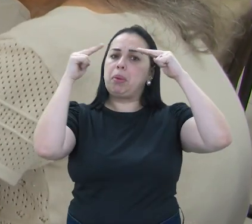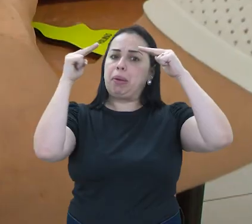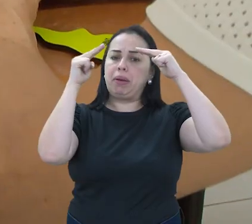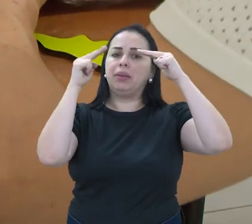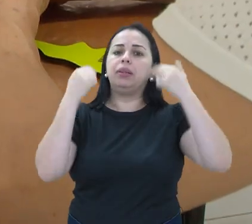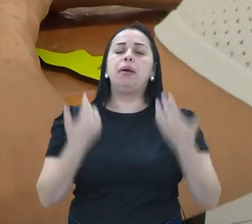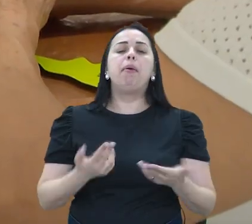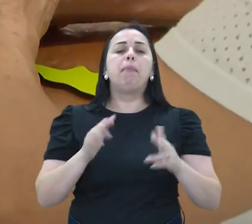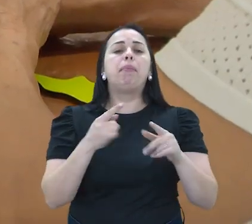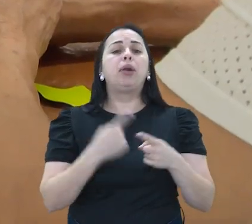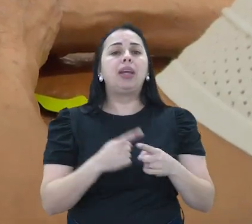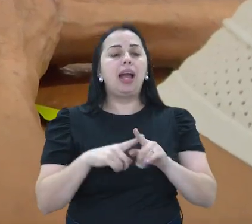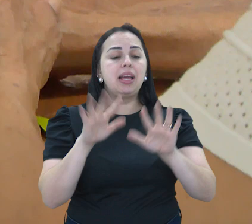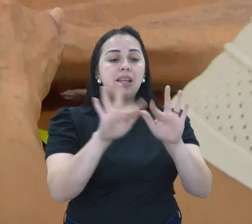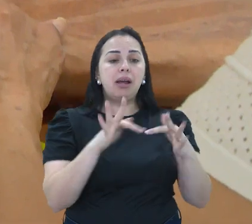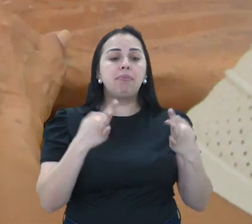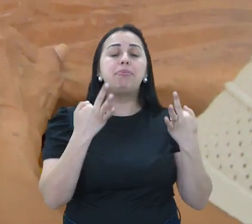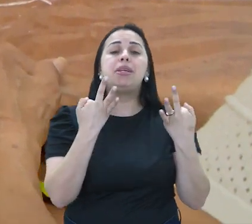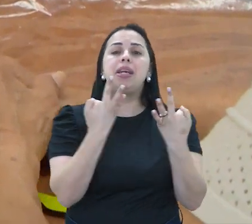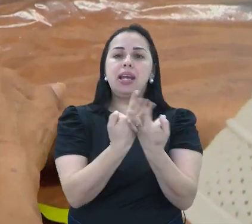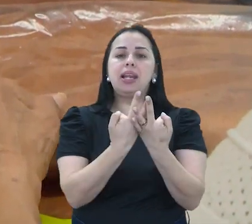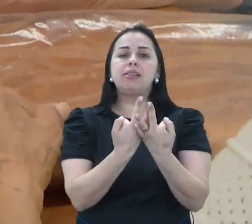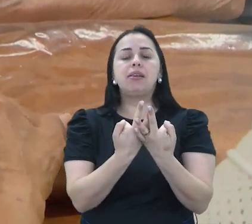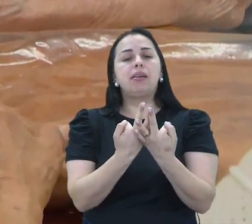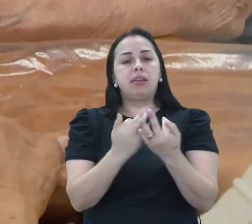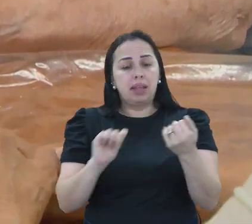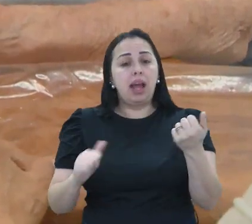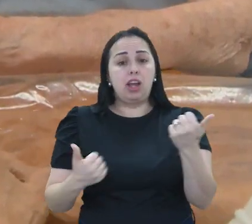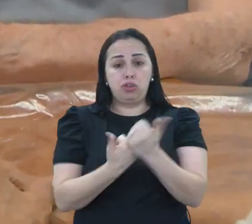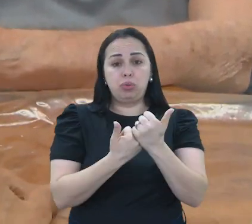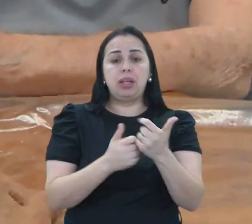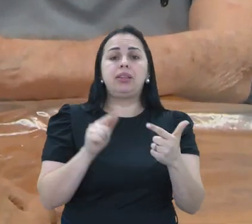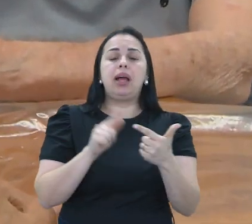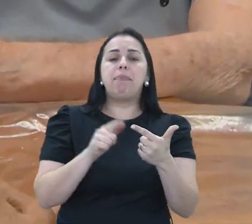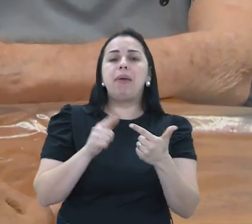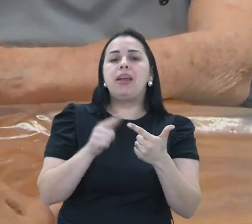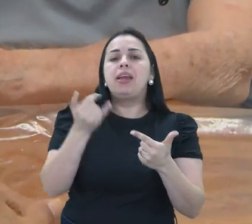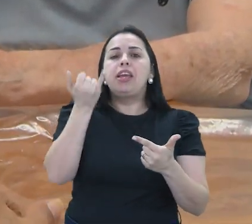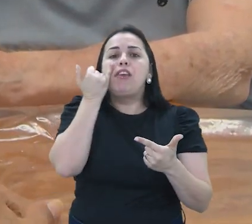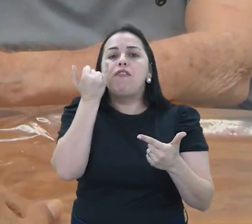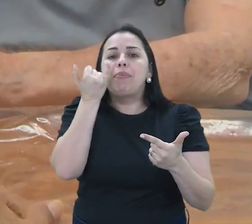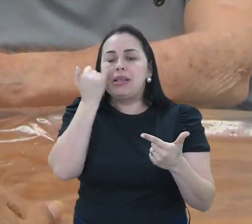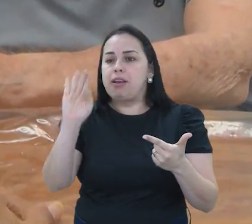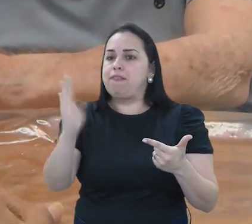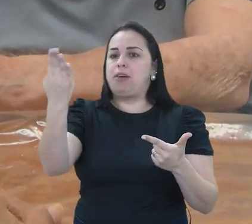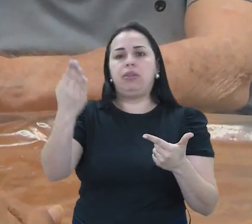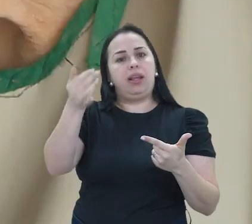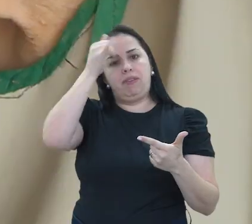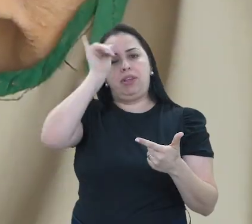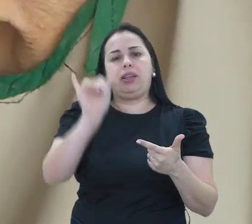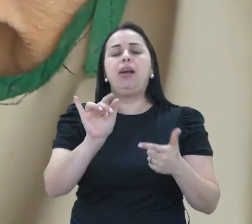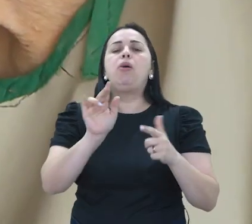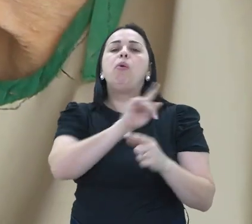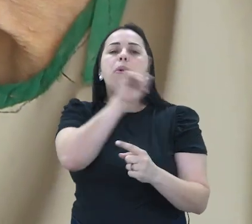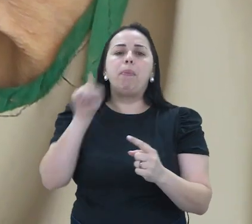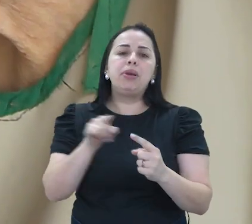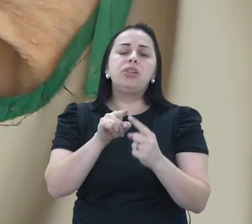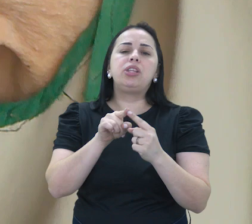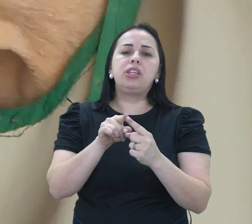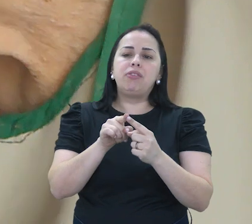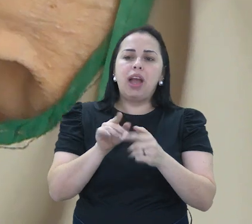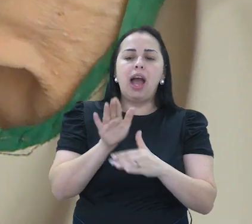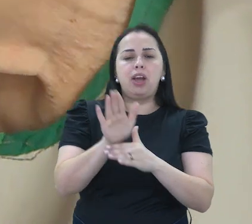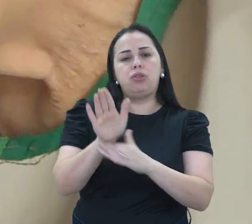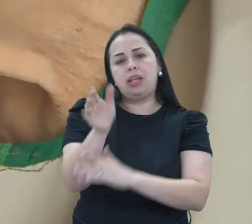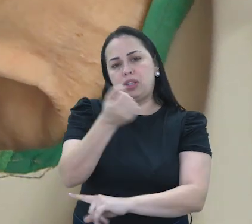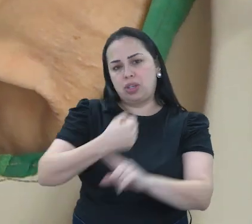demência. Isso para que as famílias possam enfrentar os estigmas e combater as informações falsas. O objetivo é